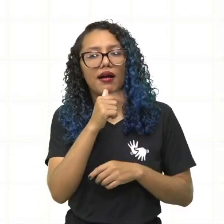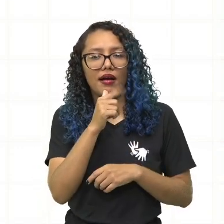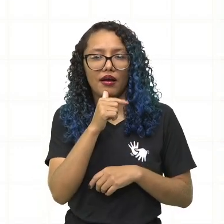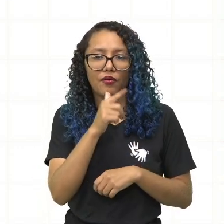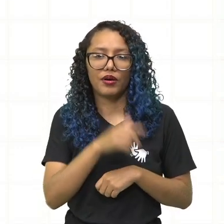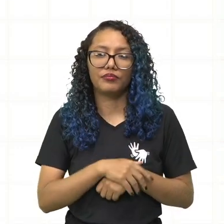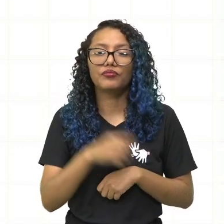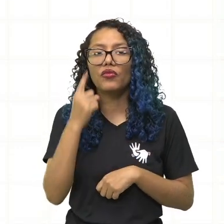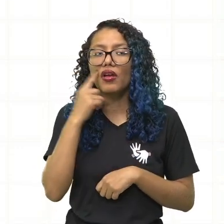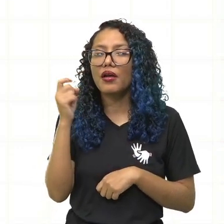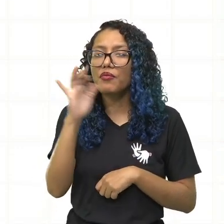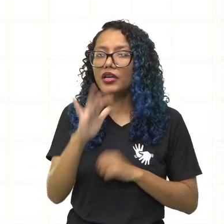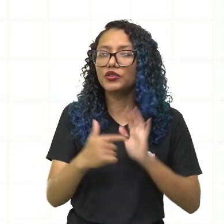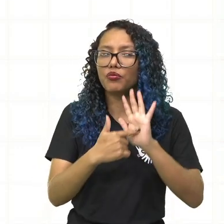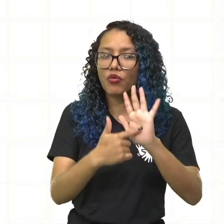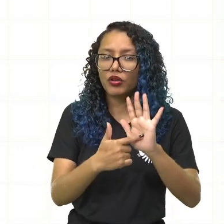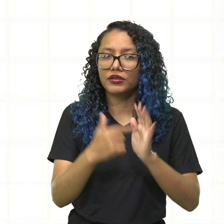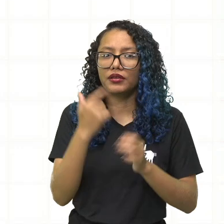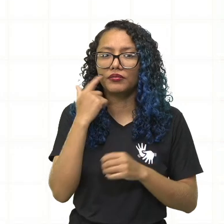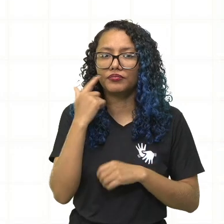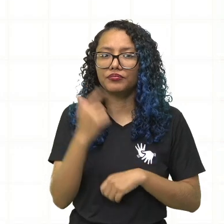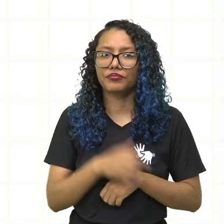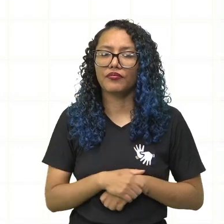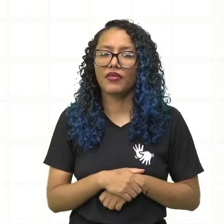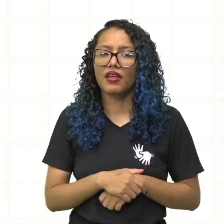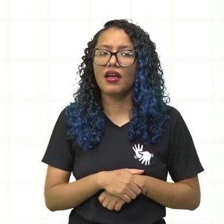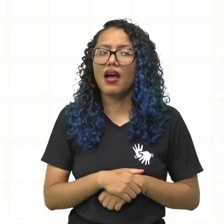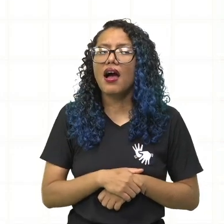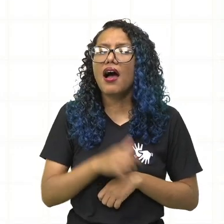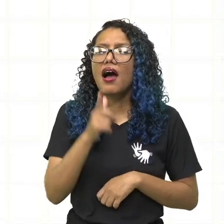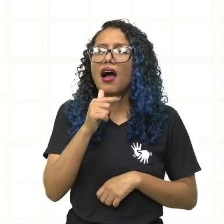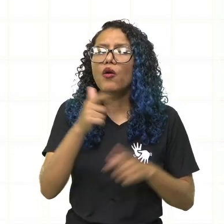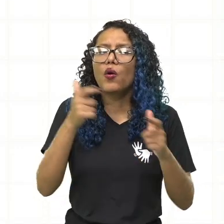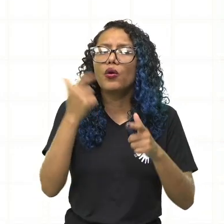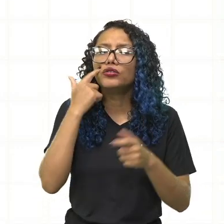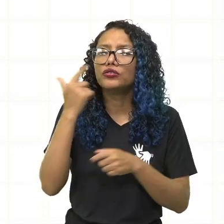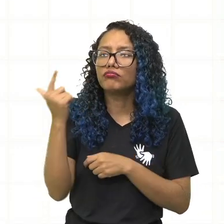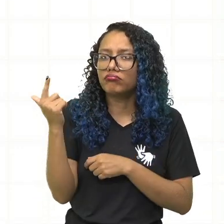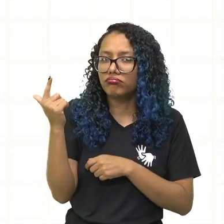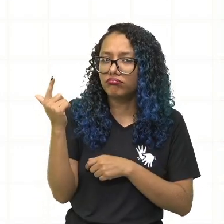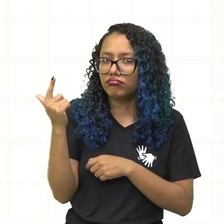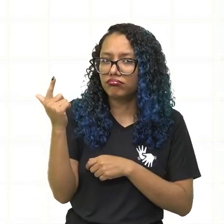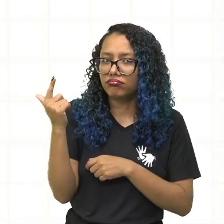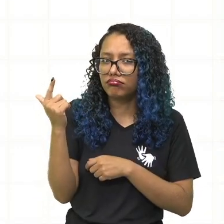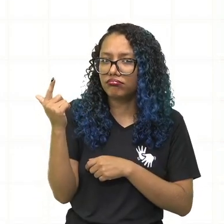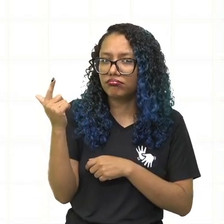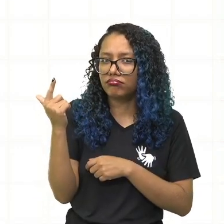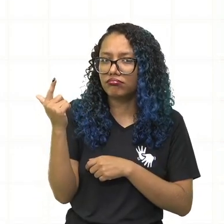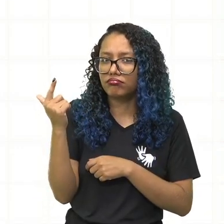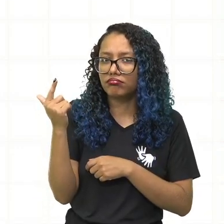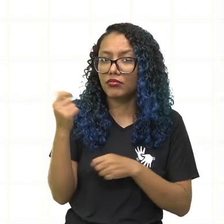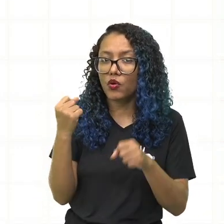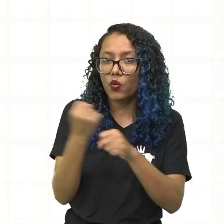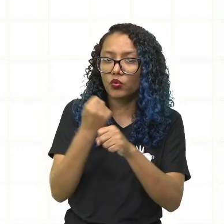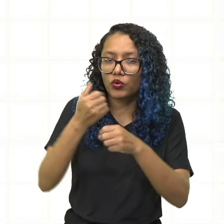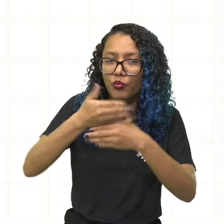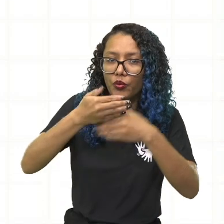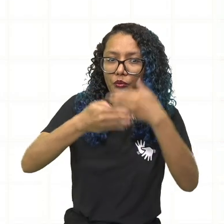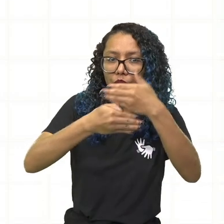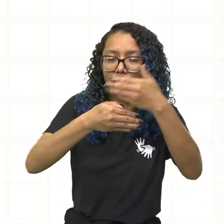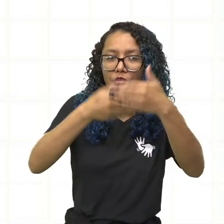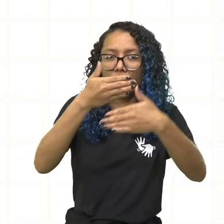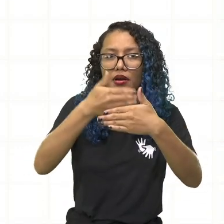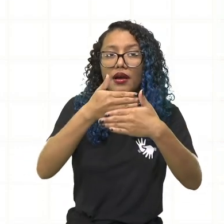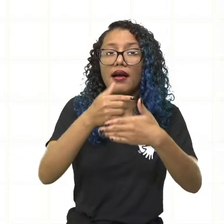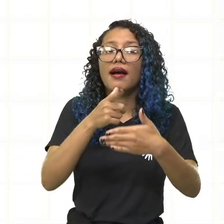uma hidrelétrica, né? A água está toda concentrada aqui, ó. Essa construção, ela faz segurar essa água, forma um